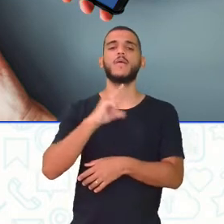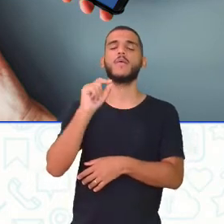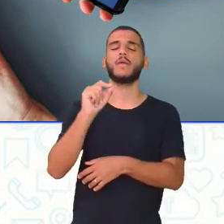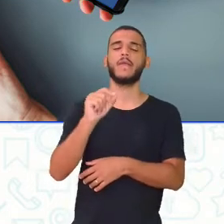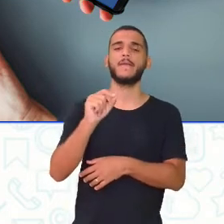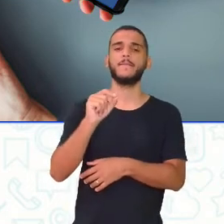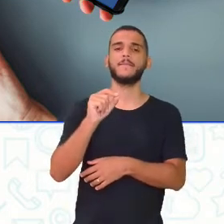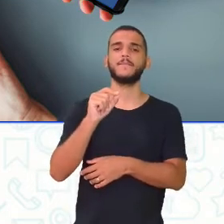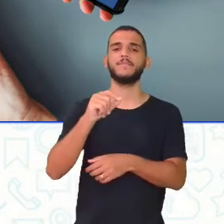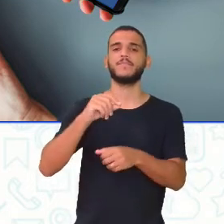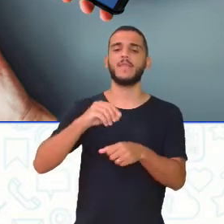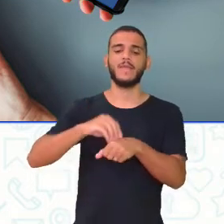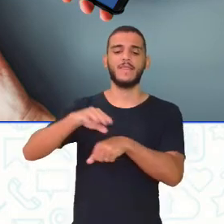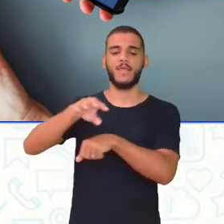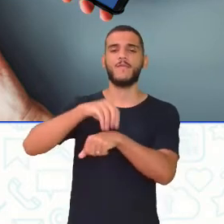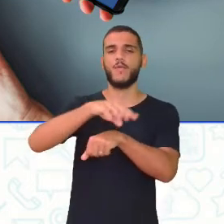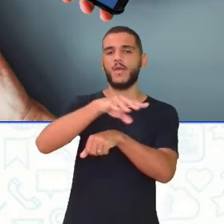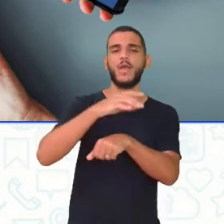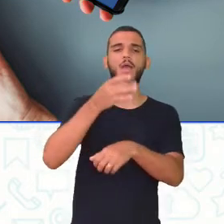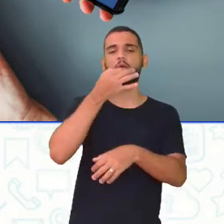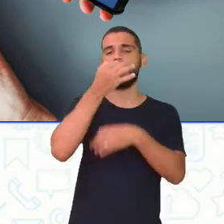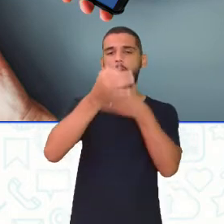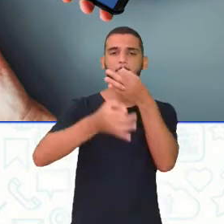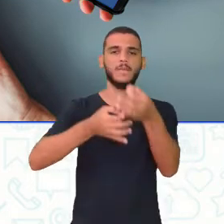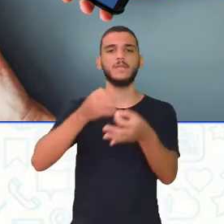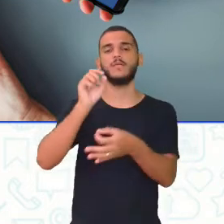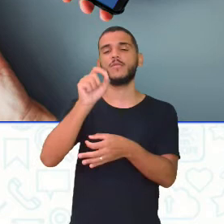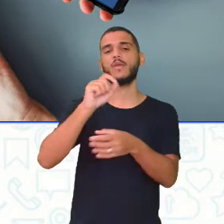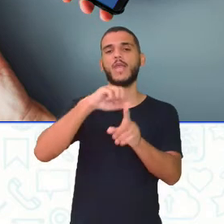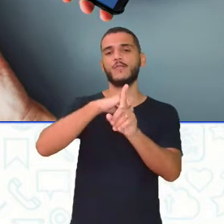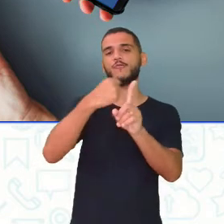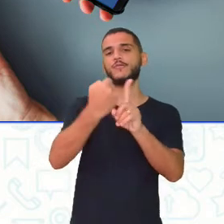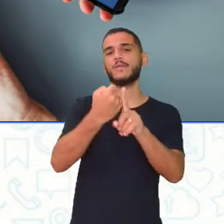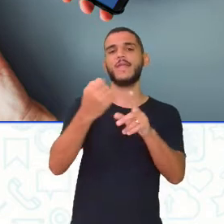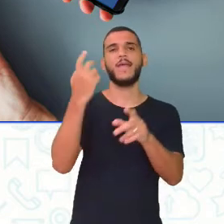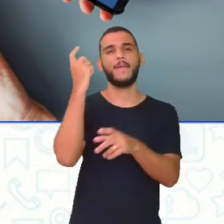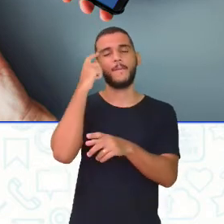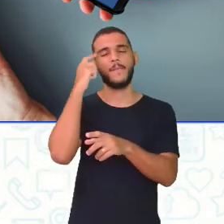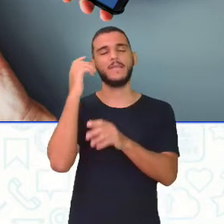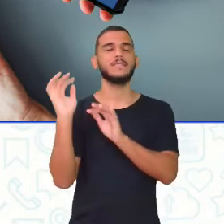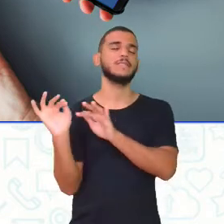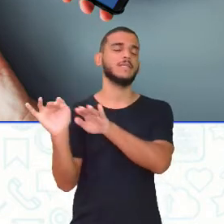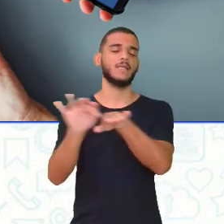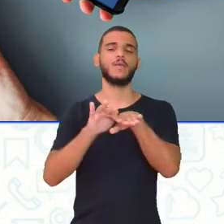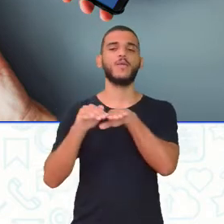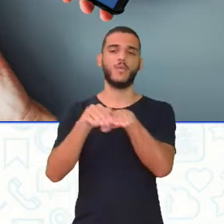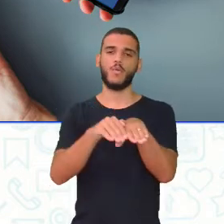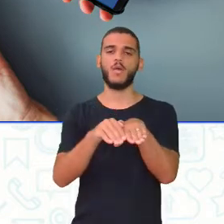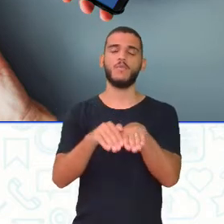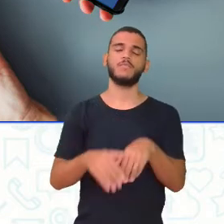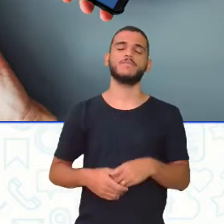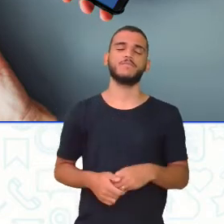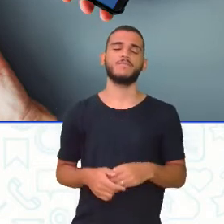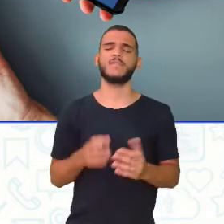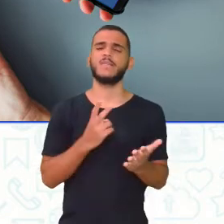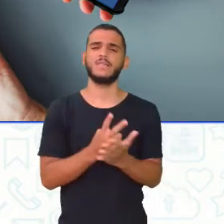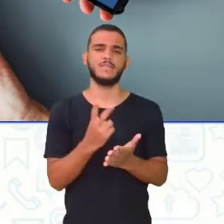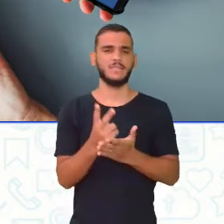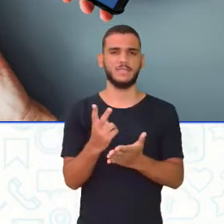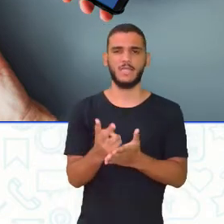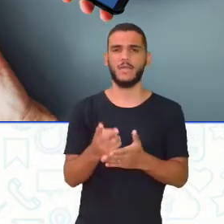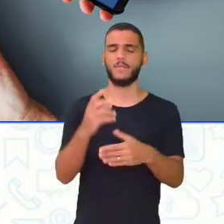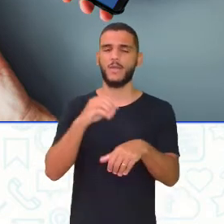pode estar repercutindo opiniões de senso comum. Toda vez que a gente for compartilhar um meme, compartilhar uma